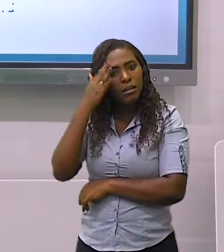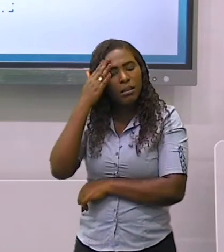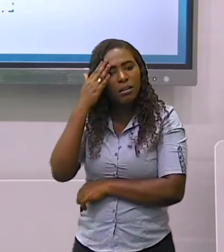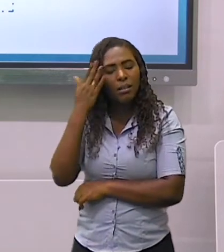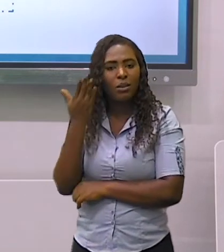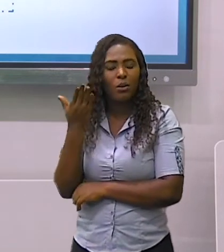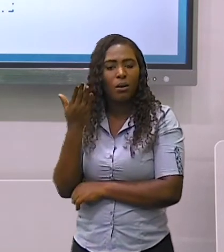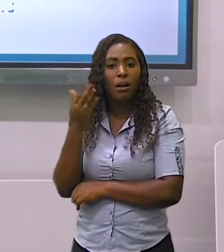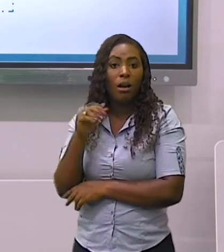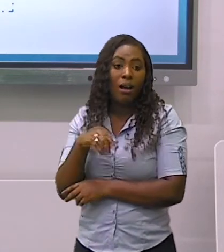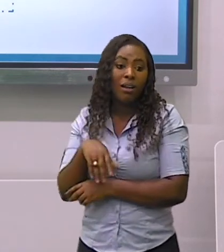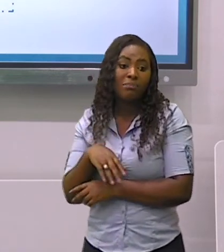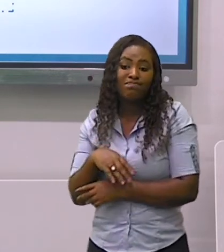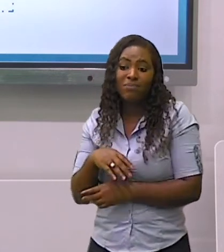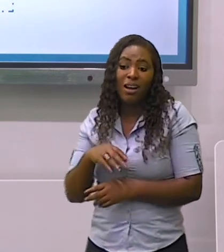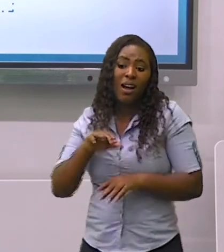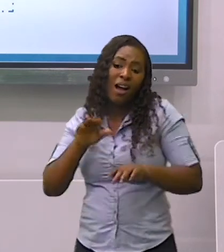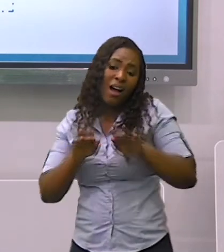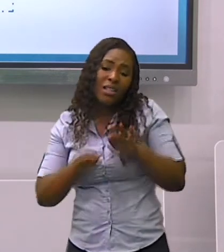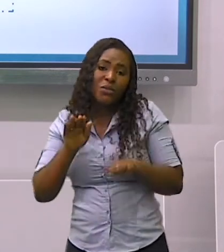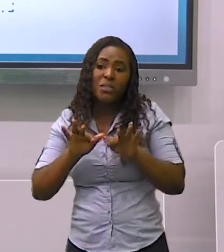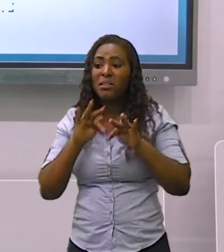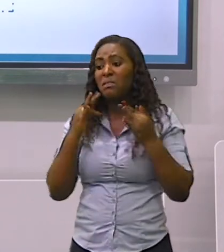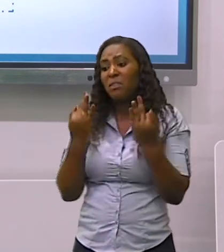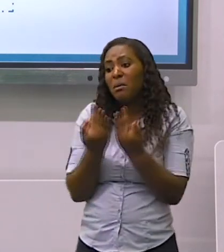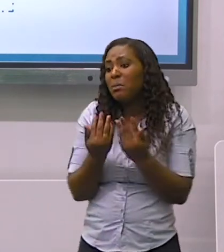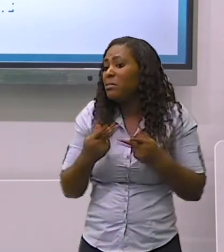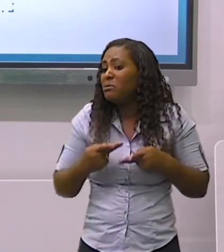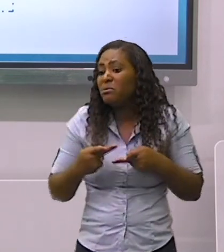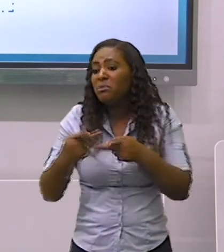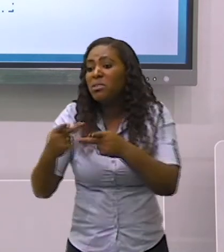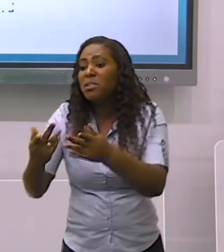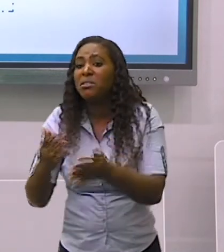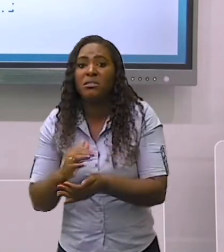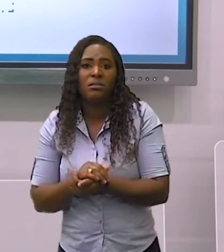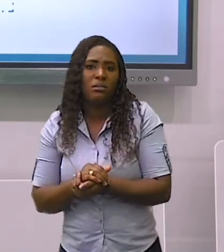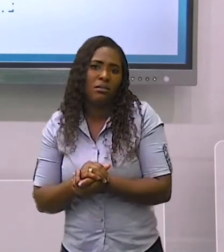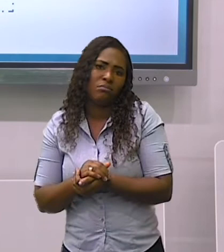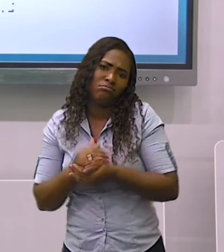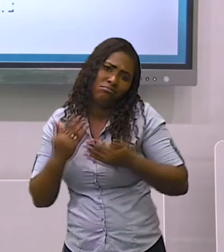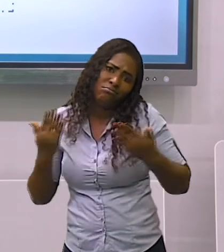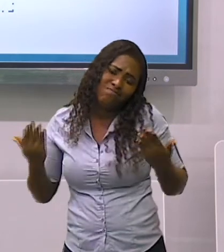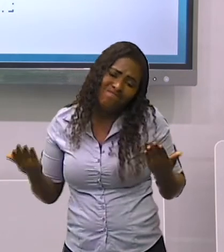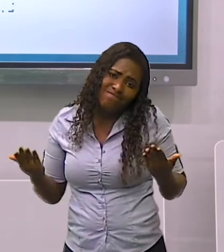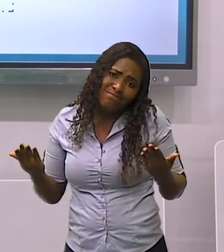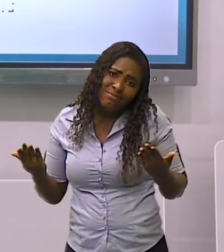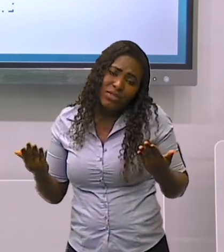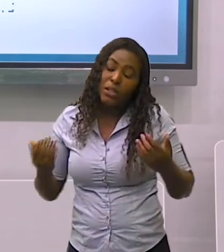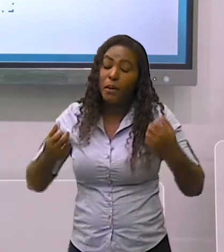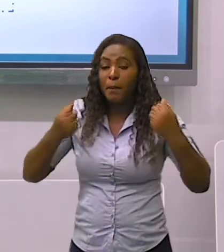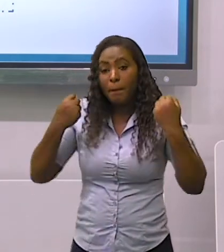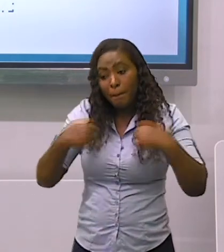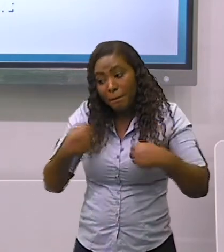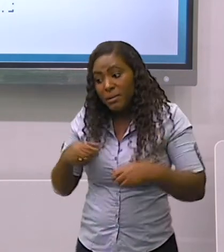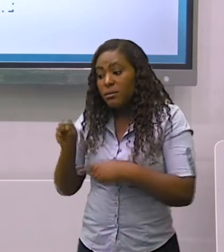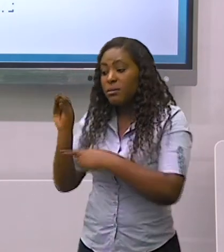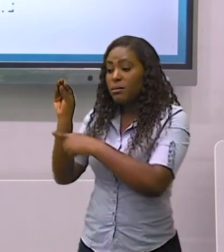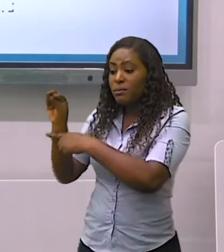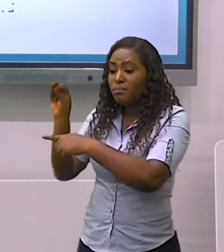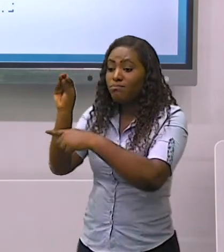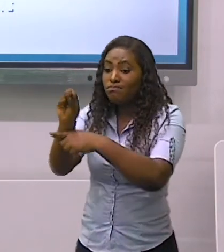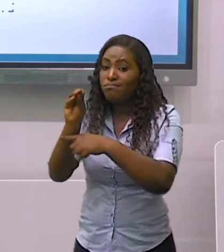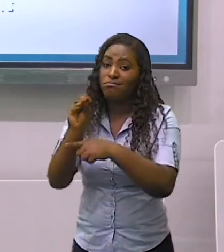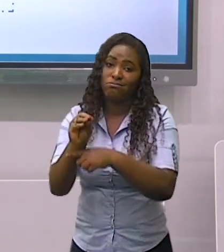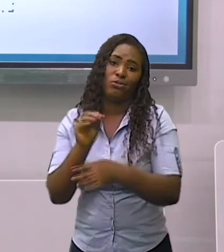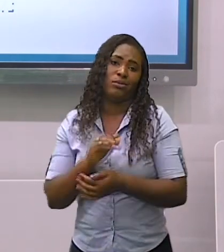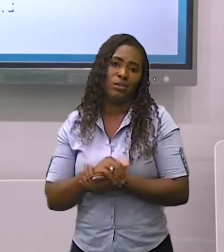estes ambientes. E eles deixam de fazer parte das nossas atividades diárias.